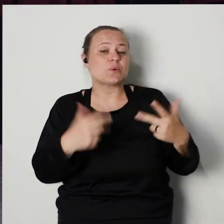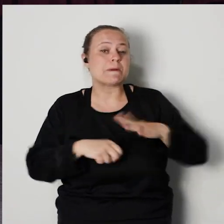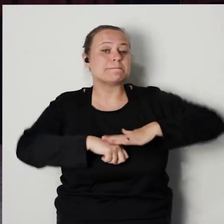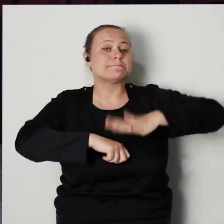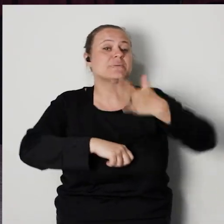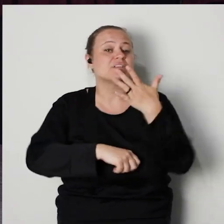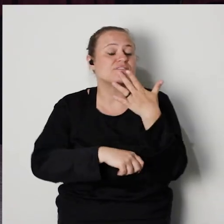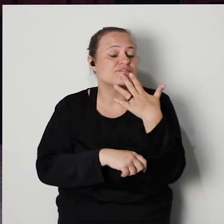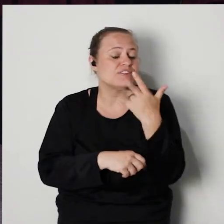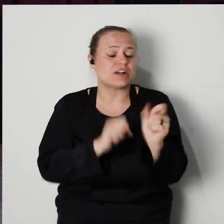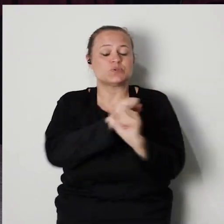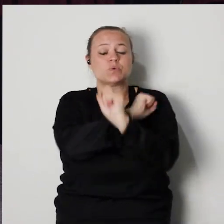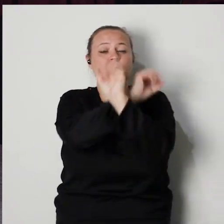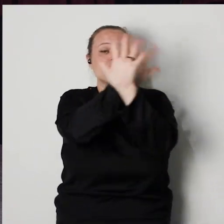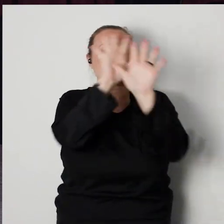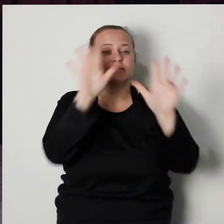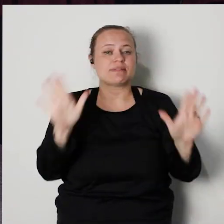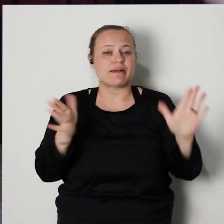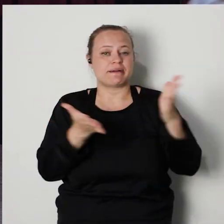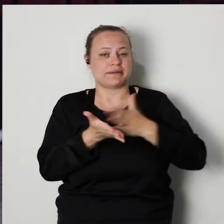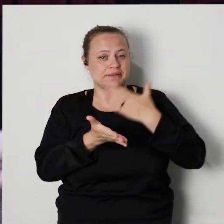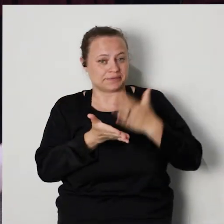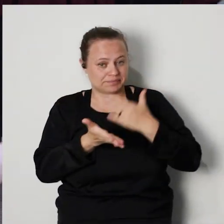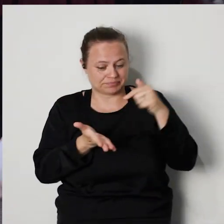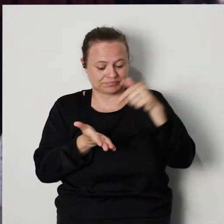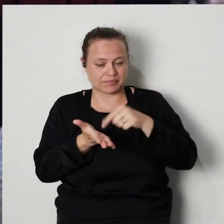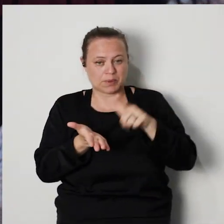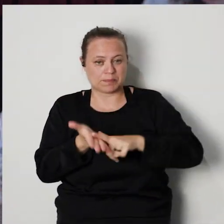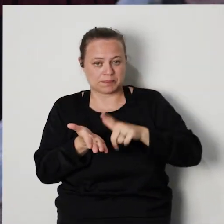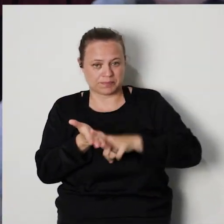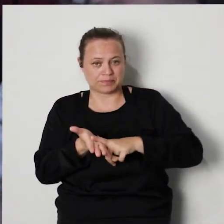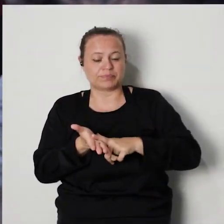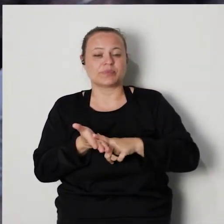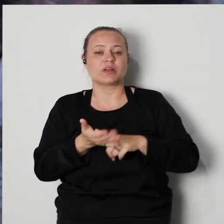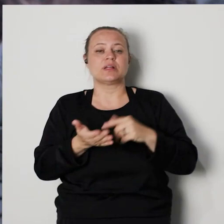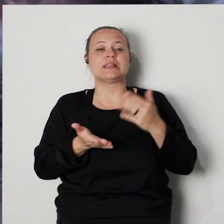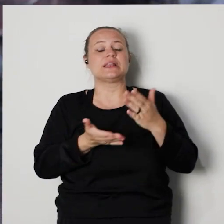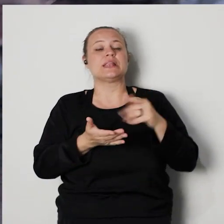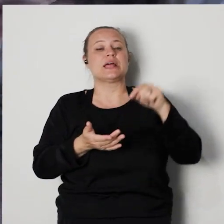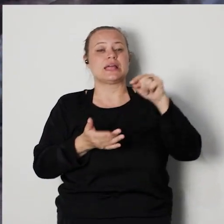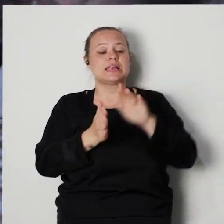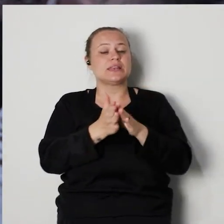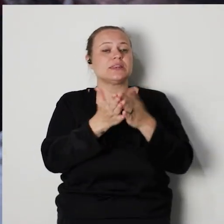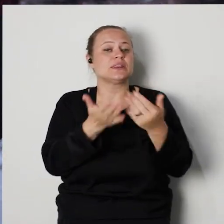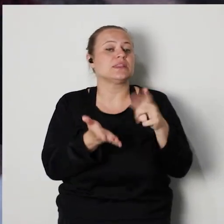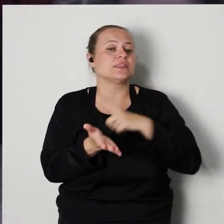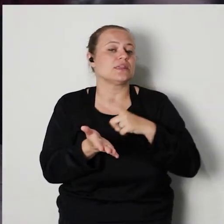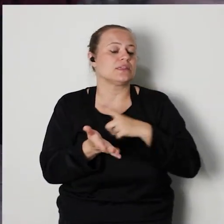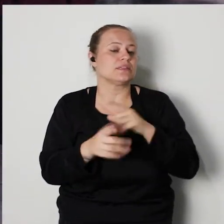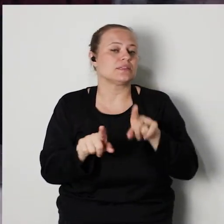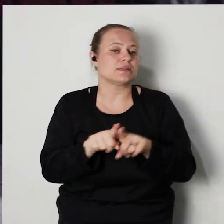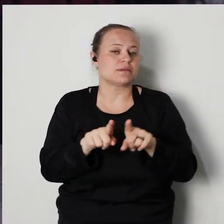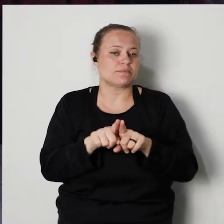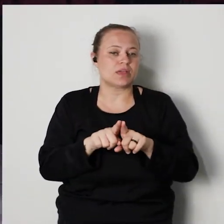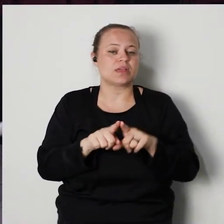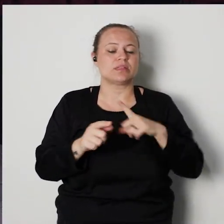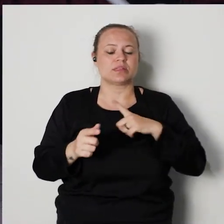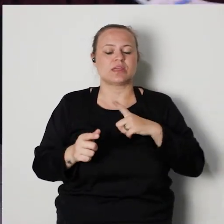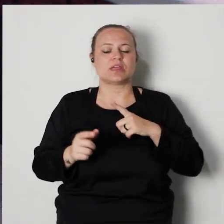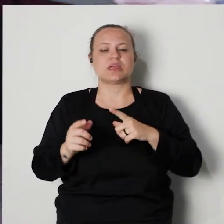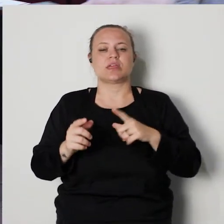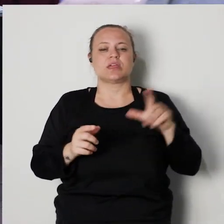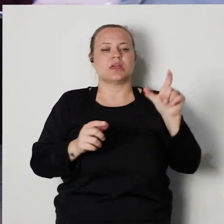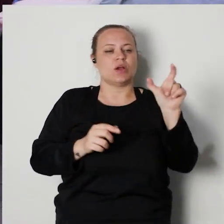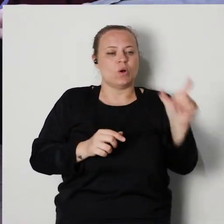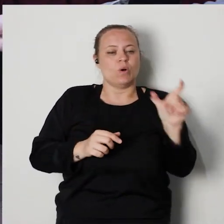para facilitar. A grande questão foi tornar em linguagem acessível, clara, né? Esse